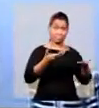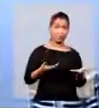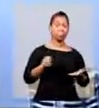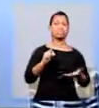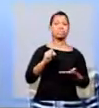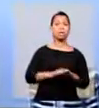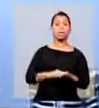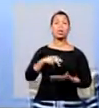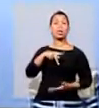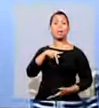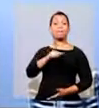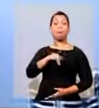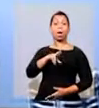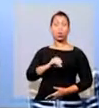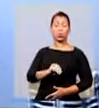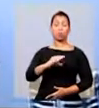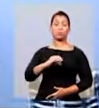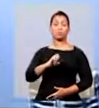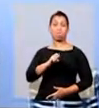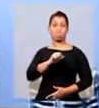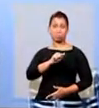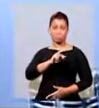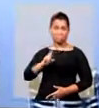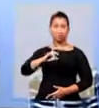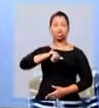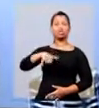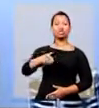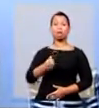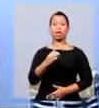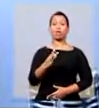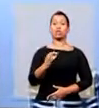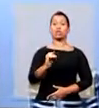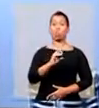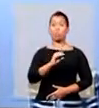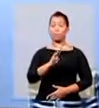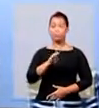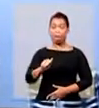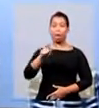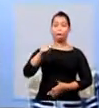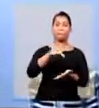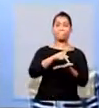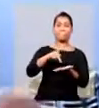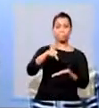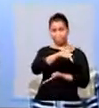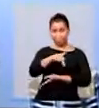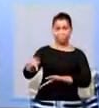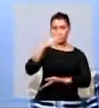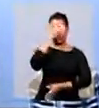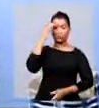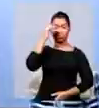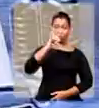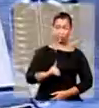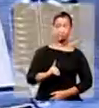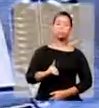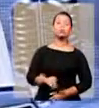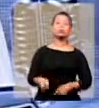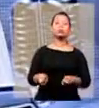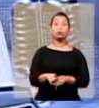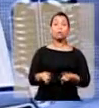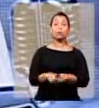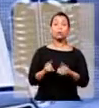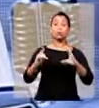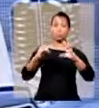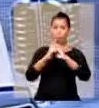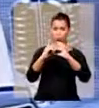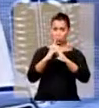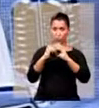que é presidente do Conselho Municipal da Pessoa com Deficiência e do Clube Amigo do Deficiente. E também a Camila Borim, ela